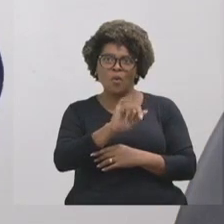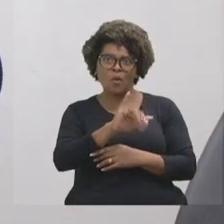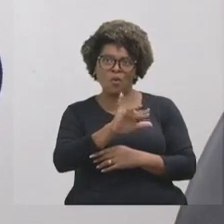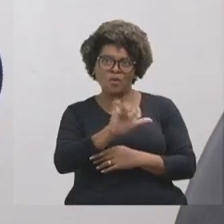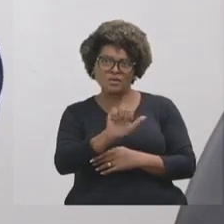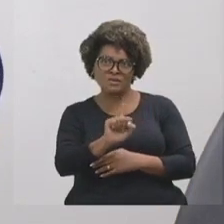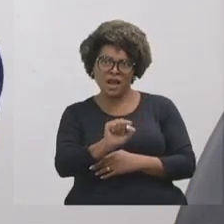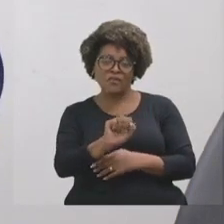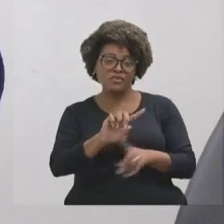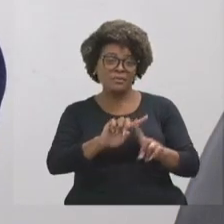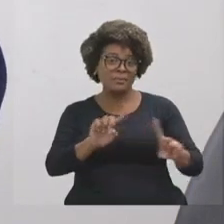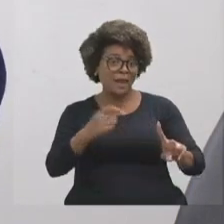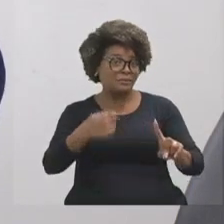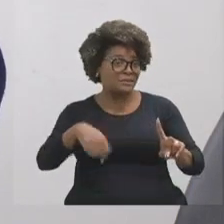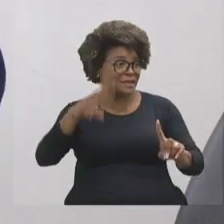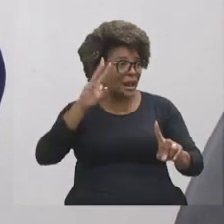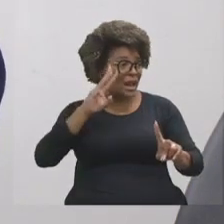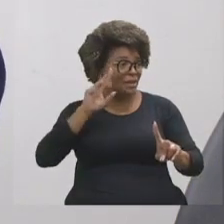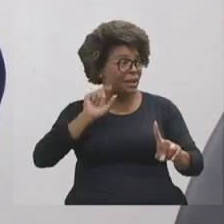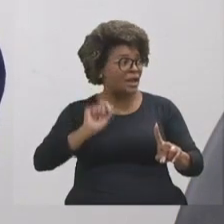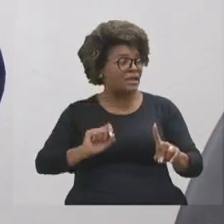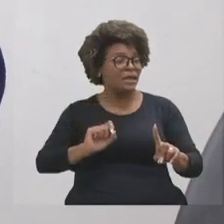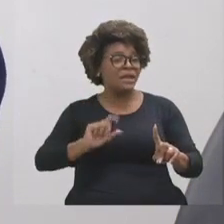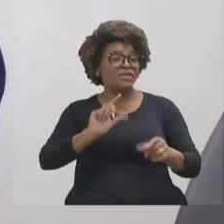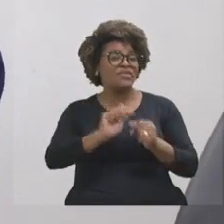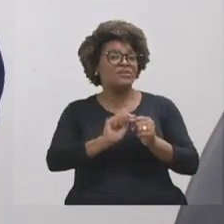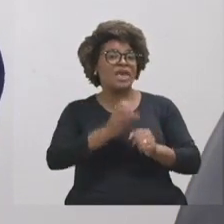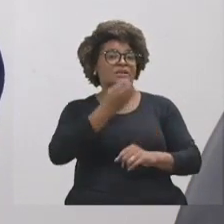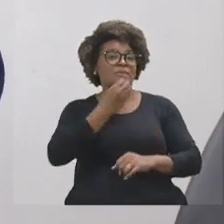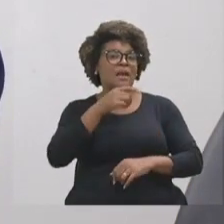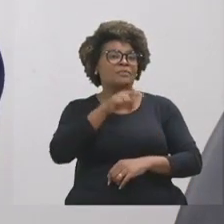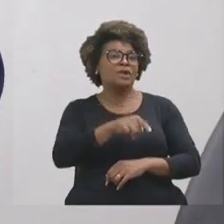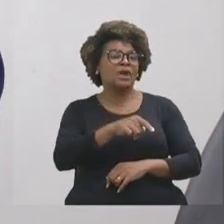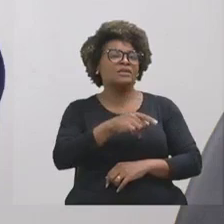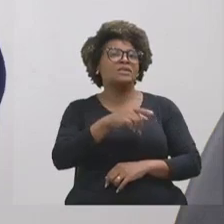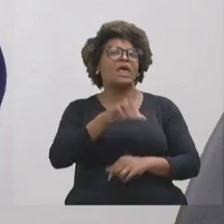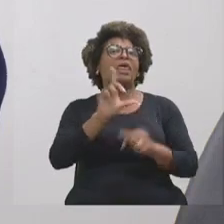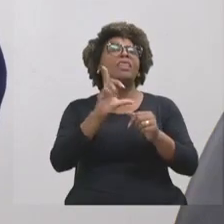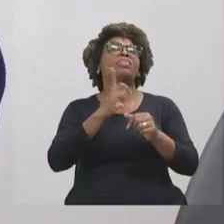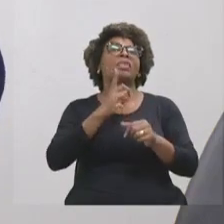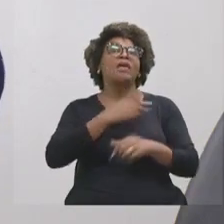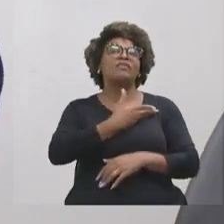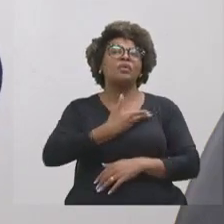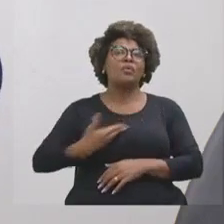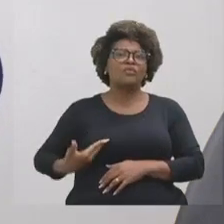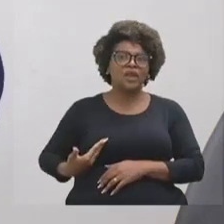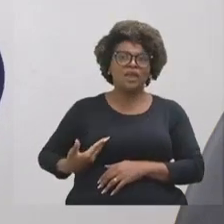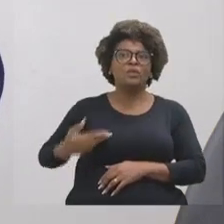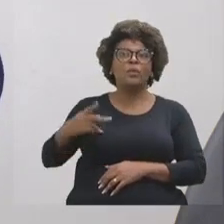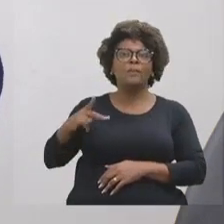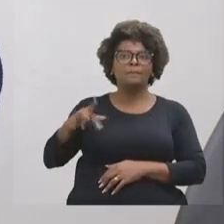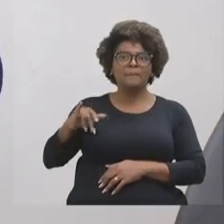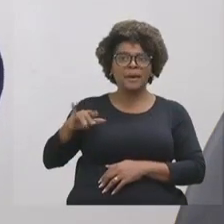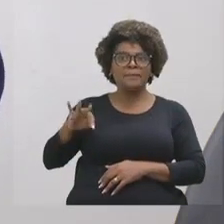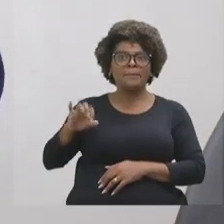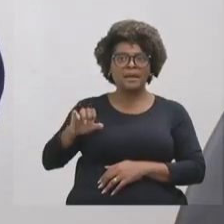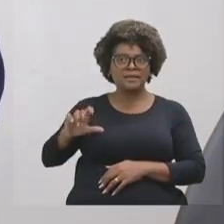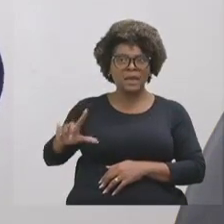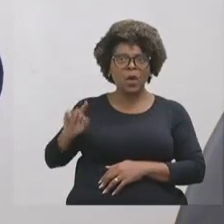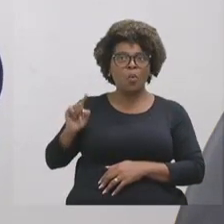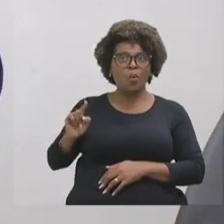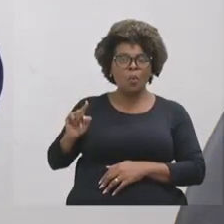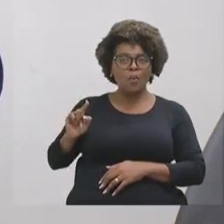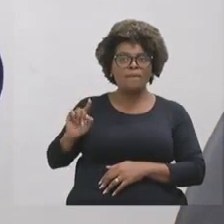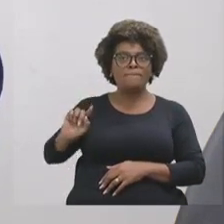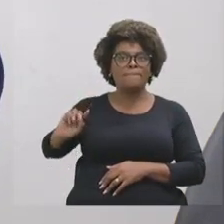o hospital de Divinópolis foi a resolução no governo Pimentel que mandou em torno de 1 milhão e 600 por mês lá dinheiro novo a